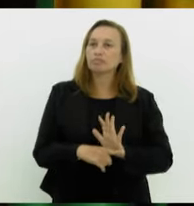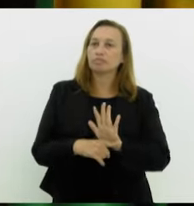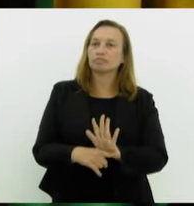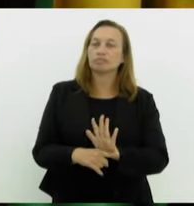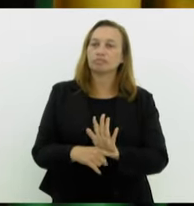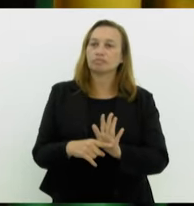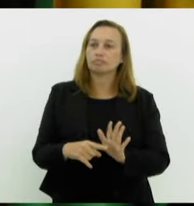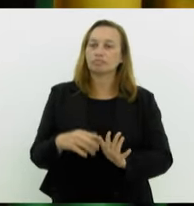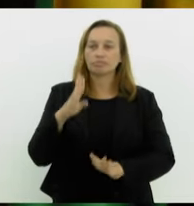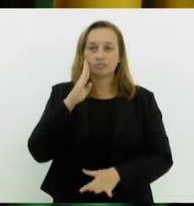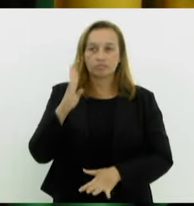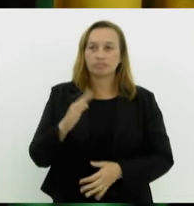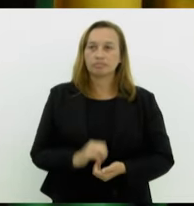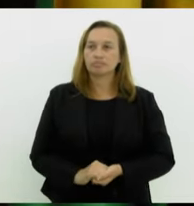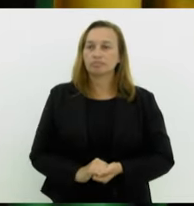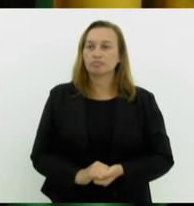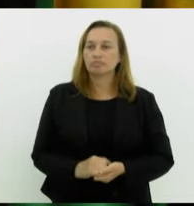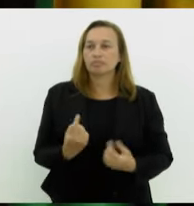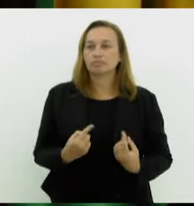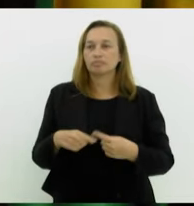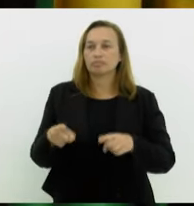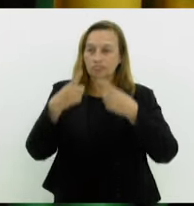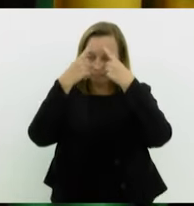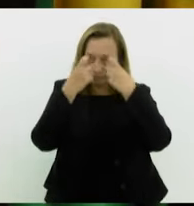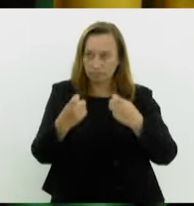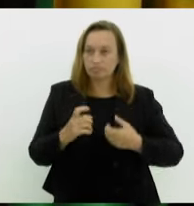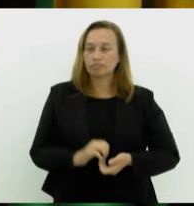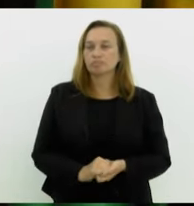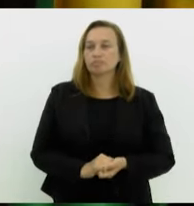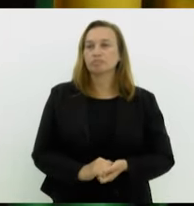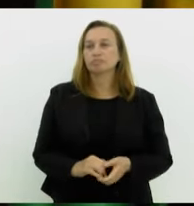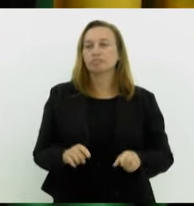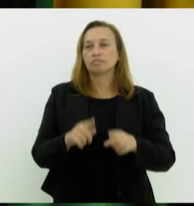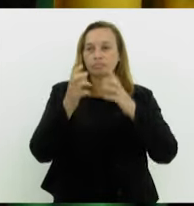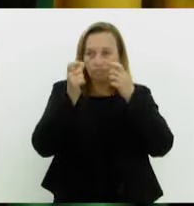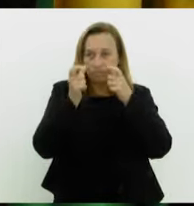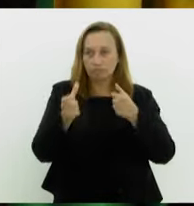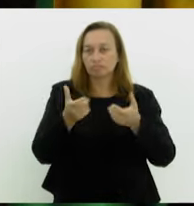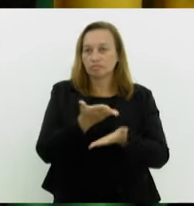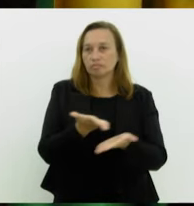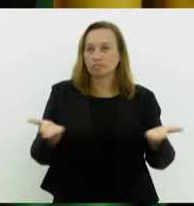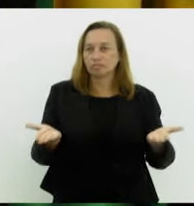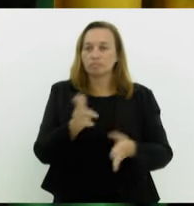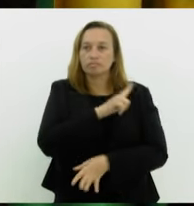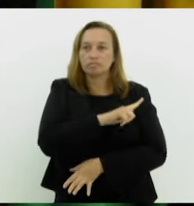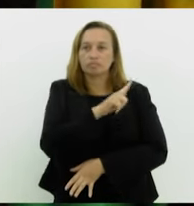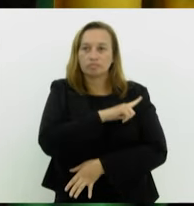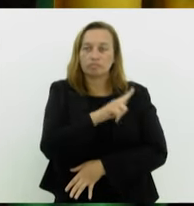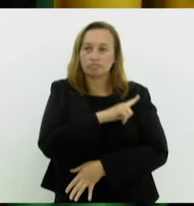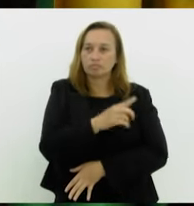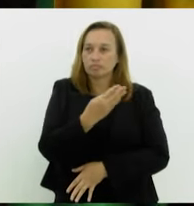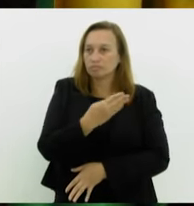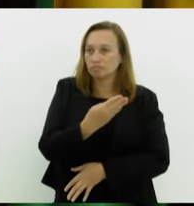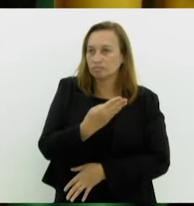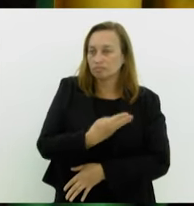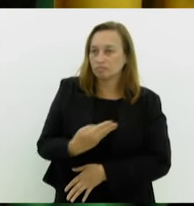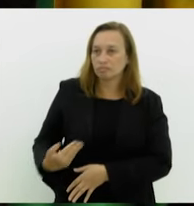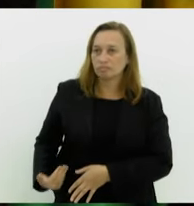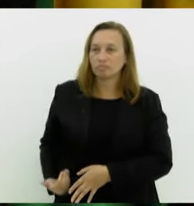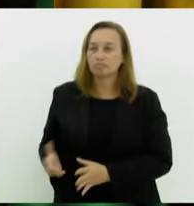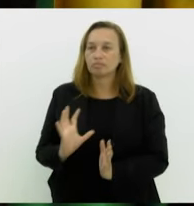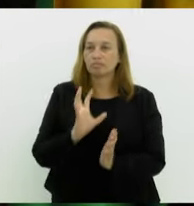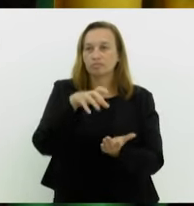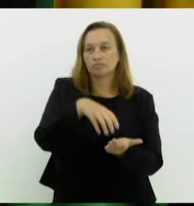ponta em relação a enfrentamento à violência eu queria também chamar atenção para vocês gestoras públicas em relação aos centros